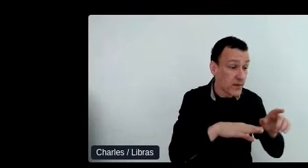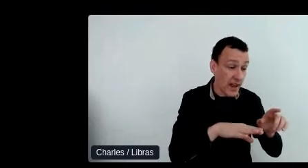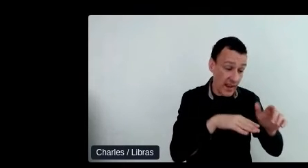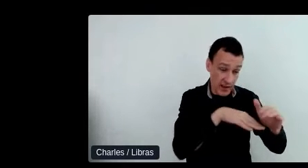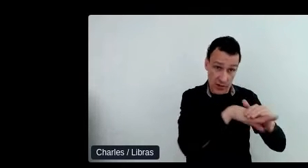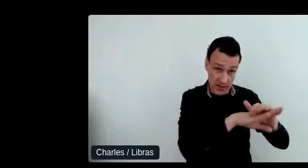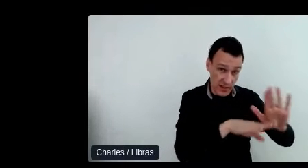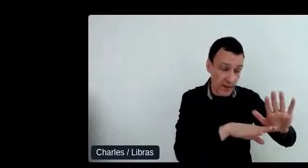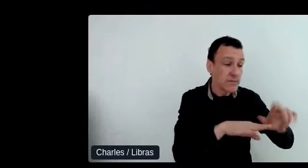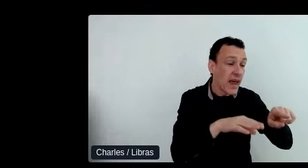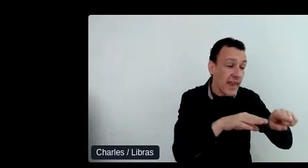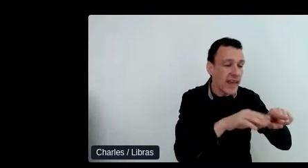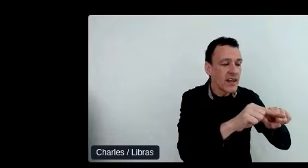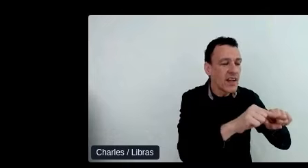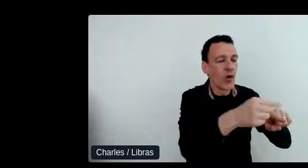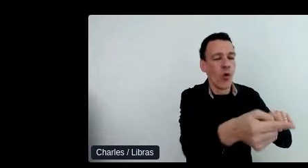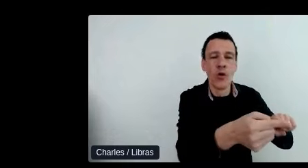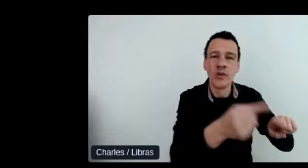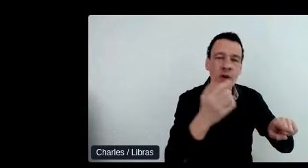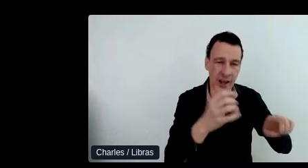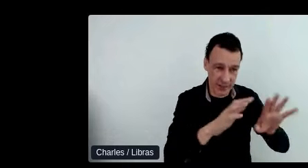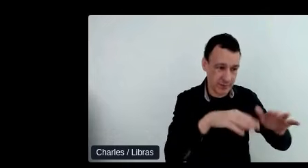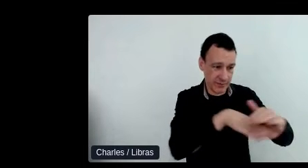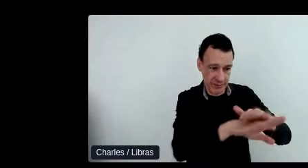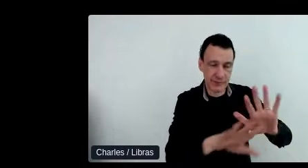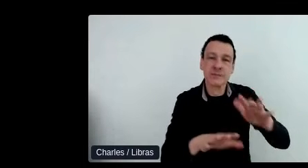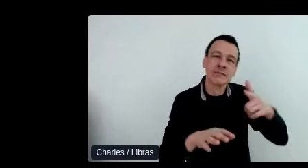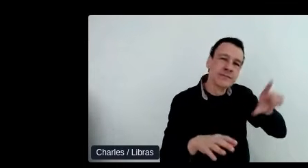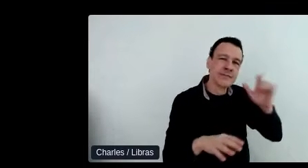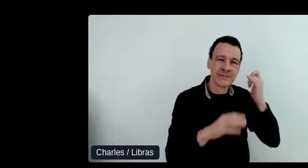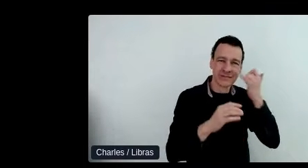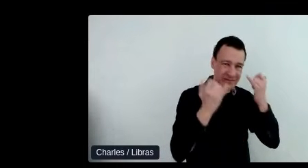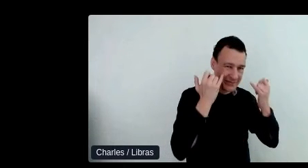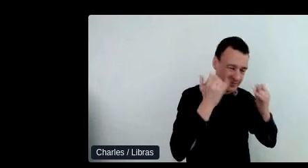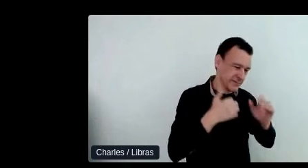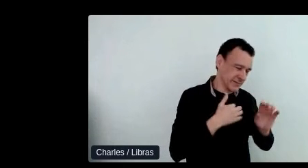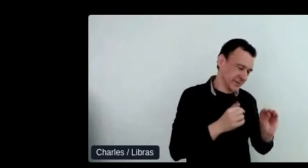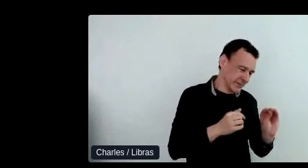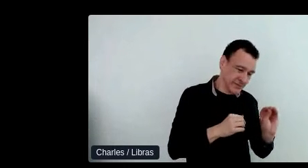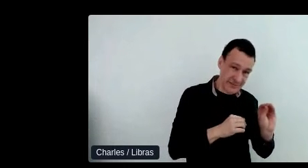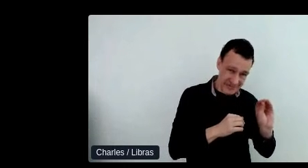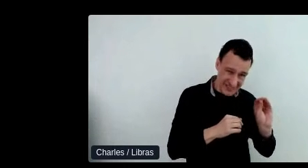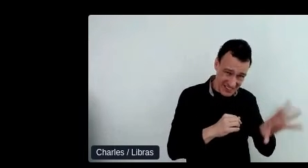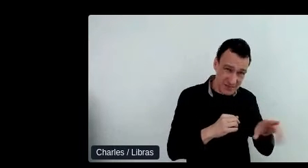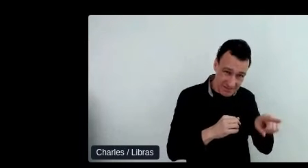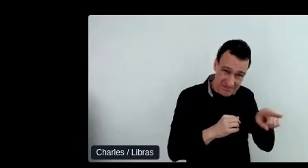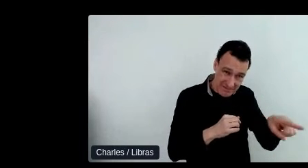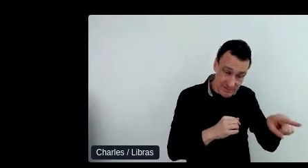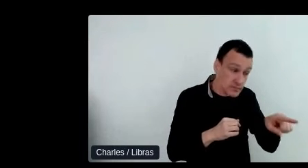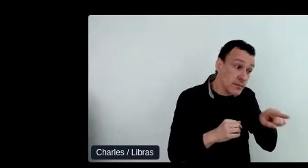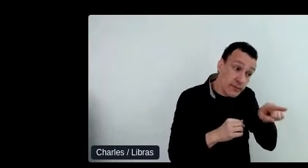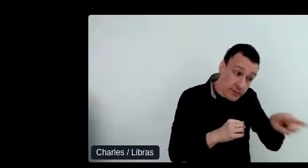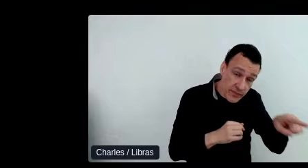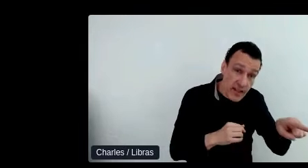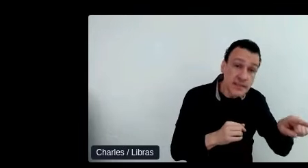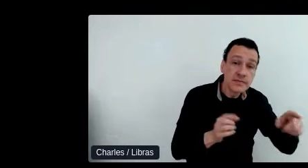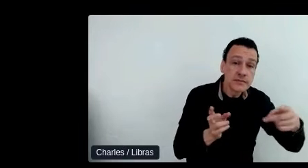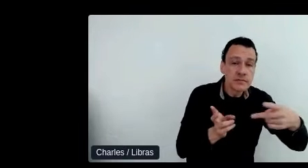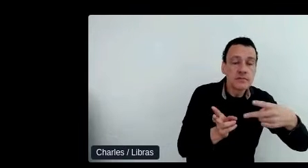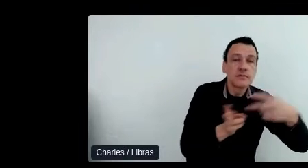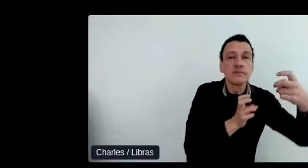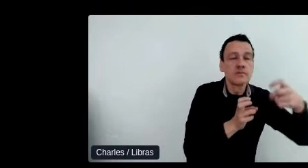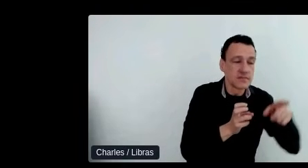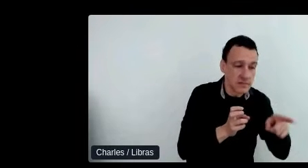ali dentro. Nesse caso específico, quem criou essa base de dados colocou uma série de imagens de mulheres